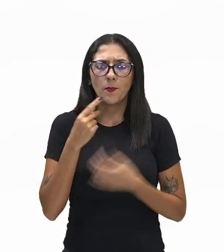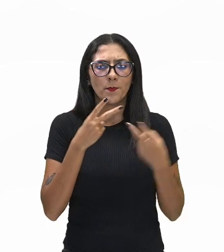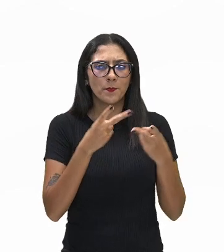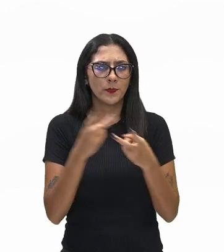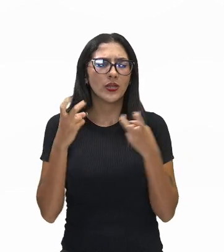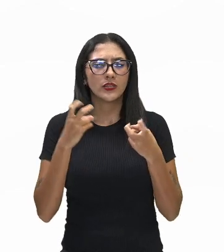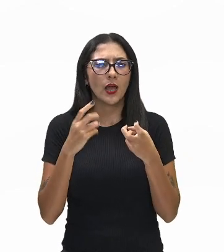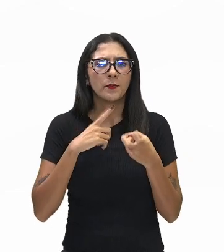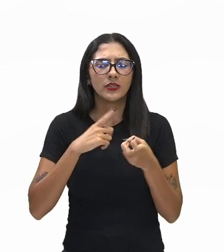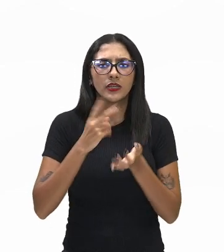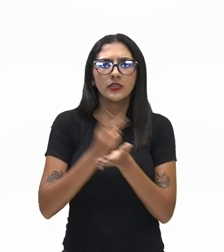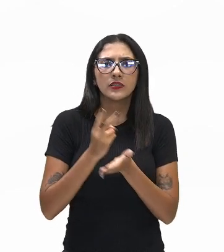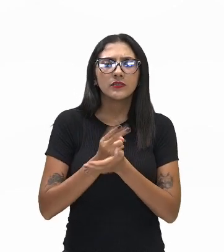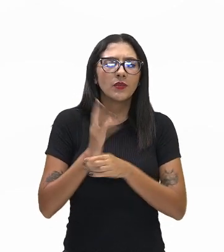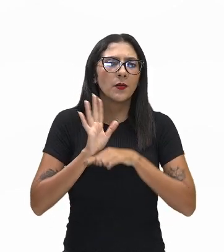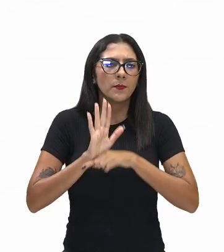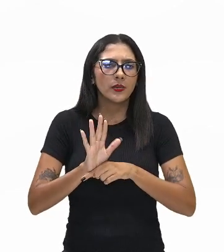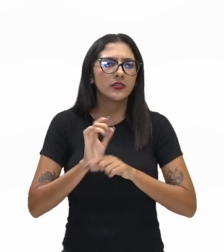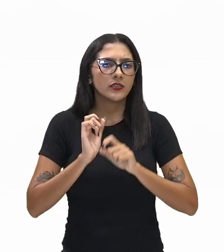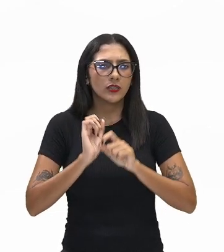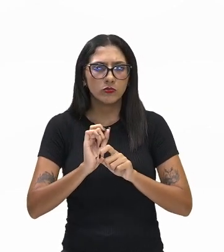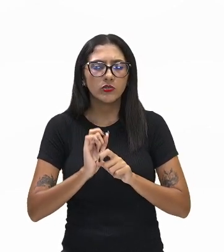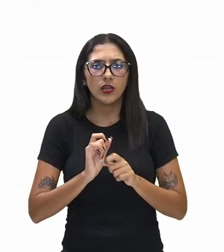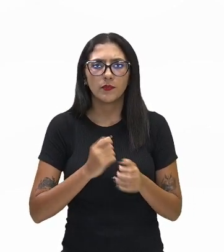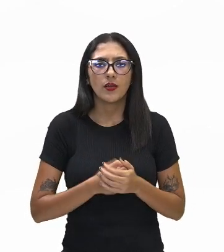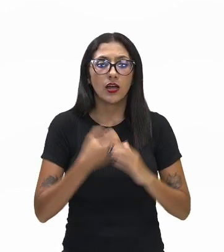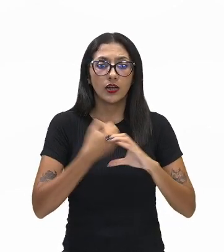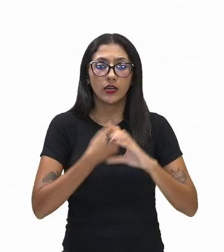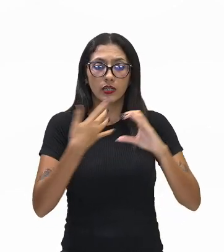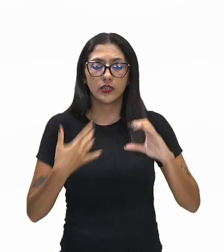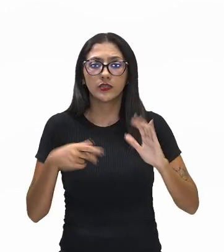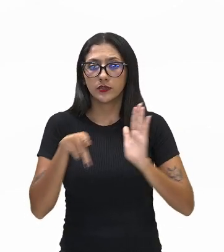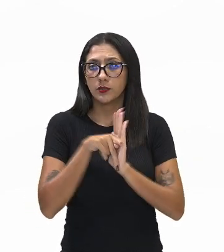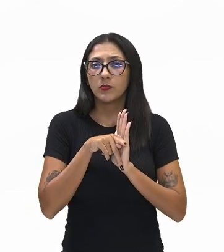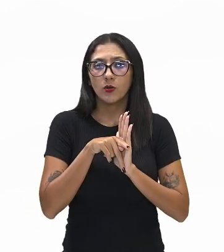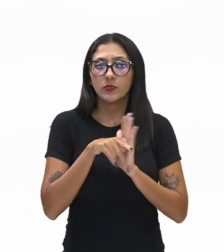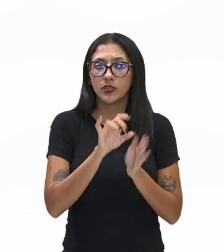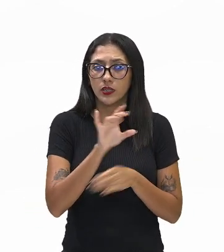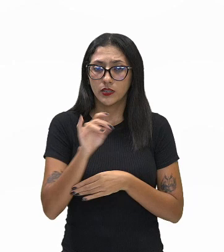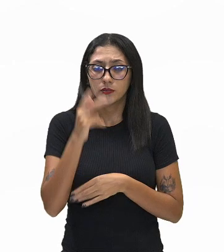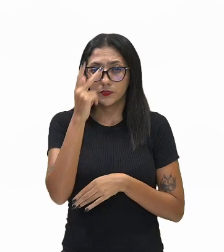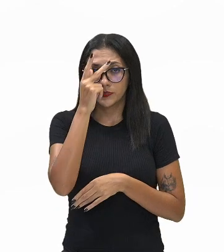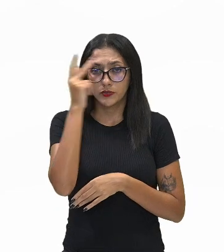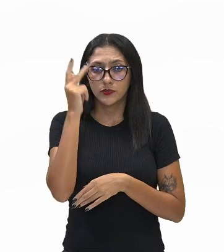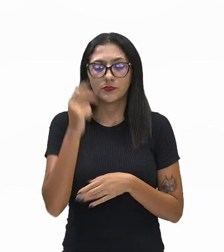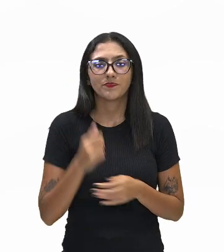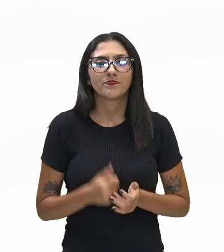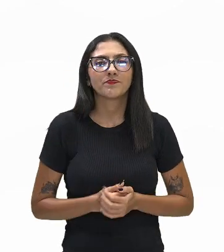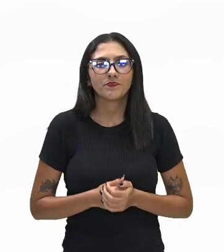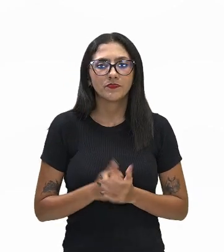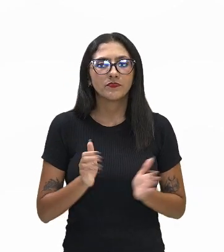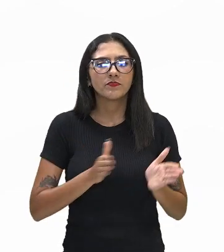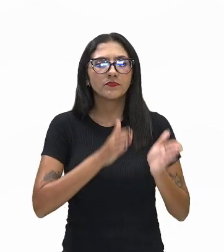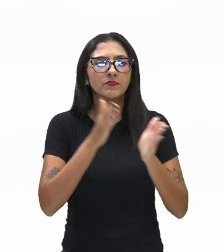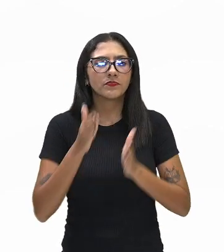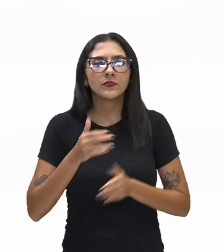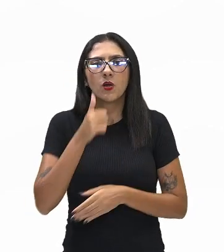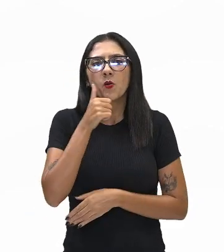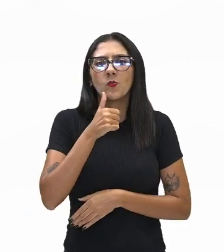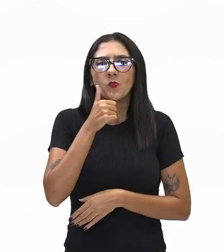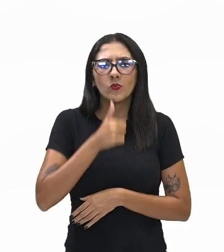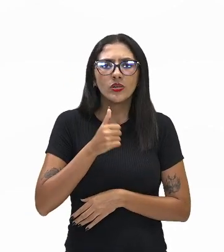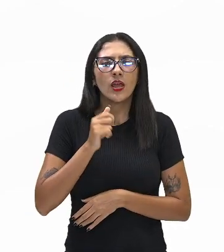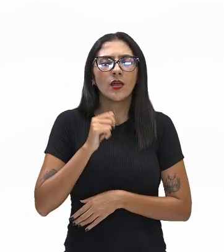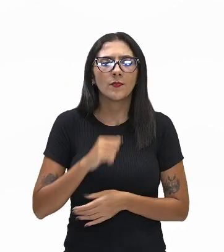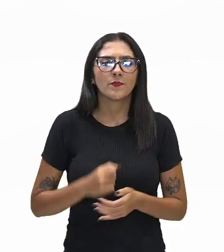interpretação das personagens, falando o que acha sobre elas. Sinhá Vitória é uma mulher forte,